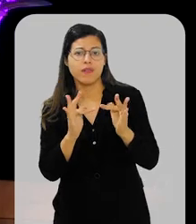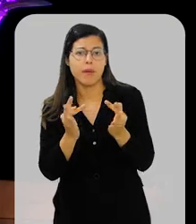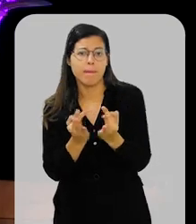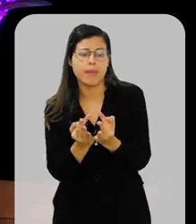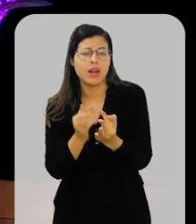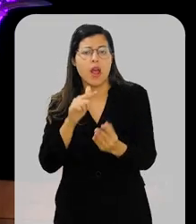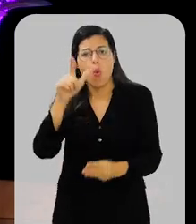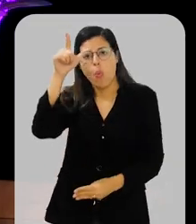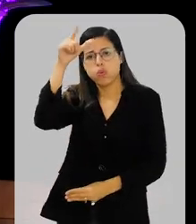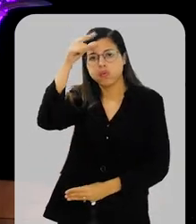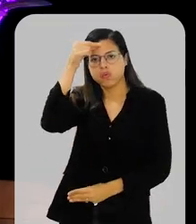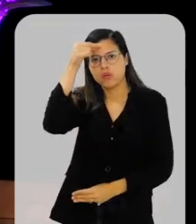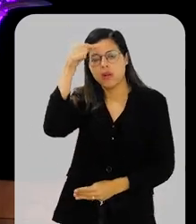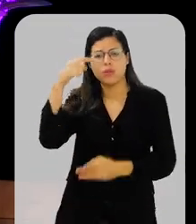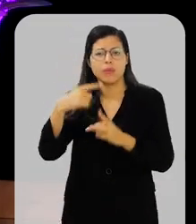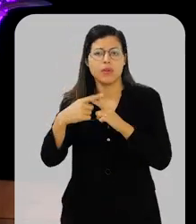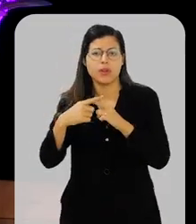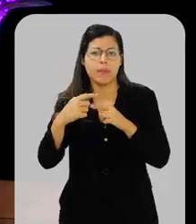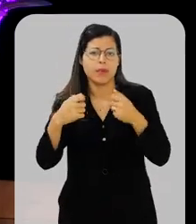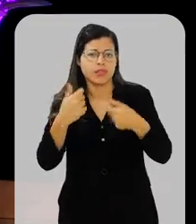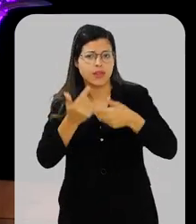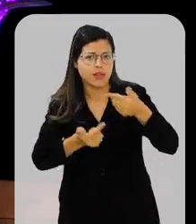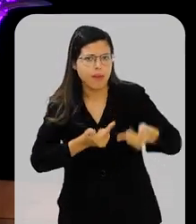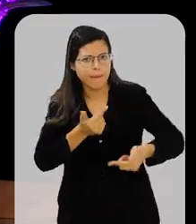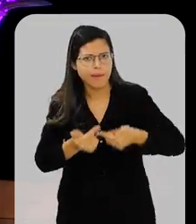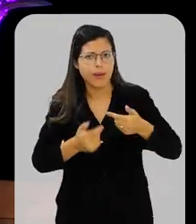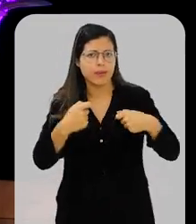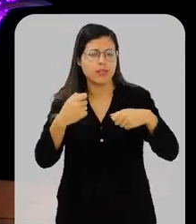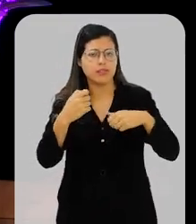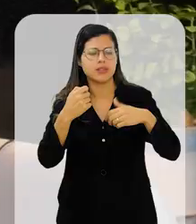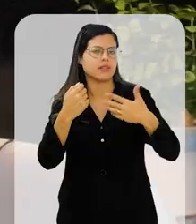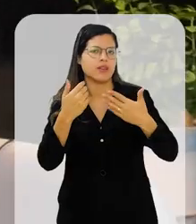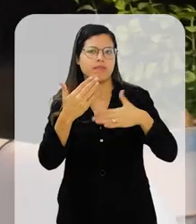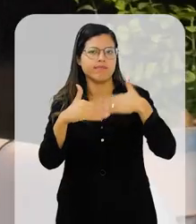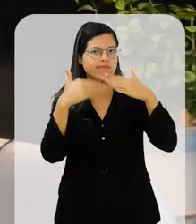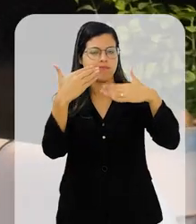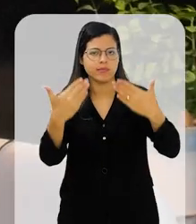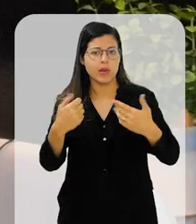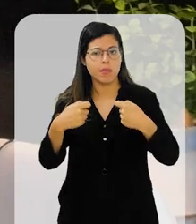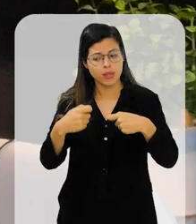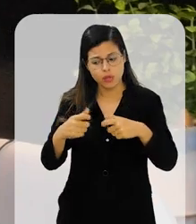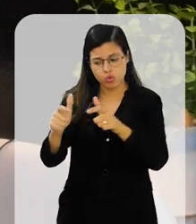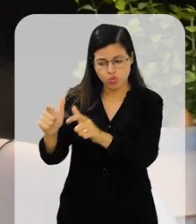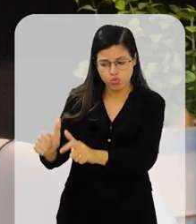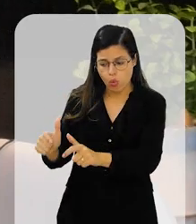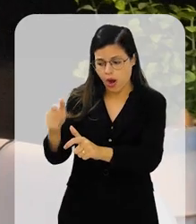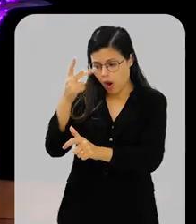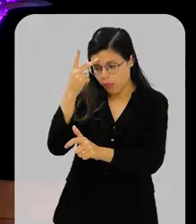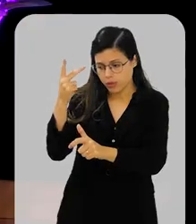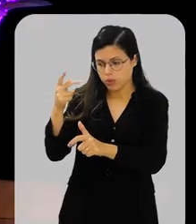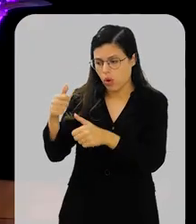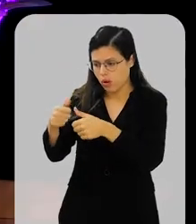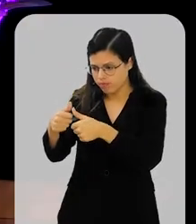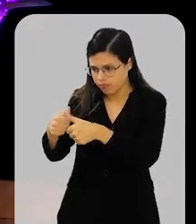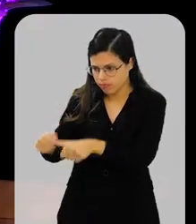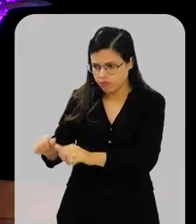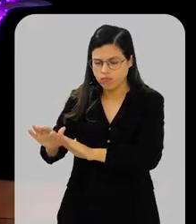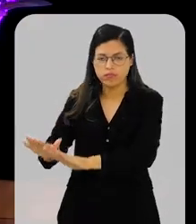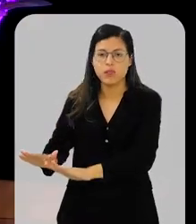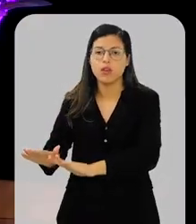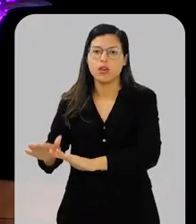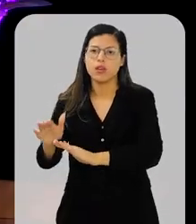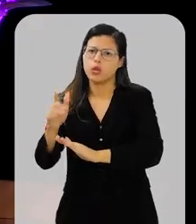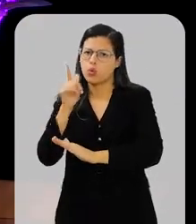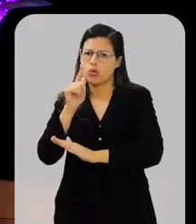alívio, porque a família precisa trabalhar, precisa desenvolver suas atividades e precisa de um espaço onde aquela pessoa possa